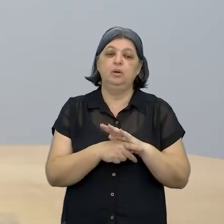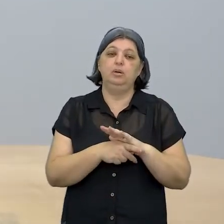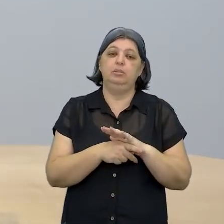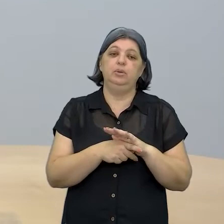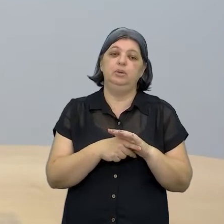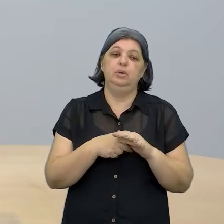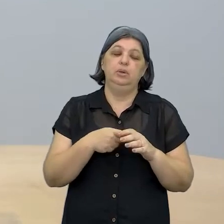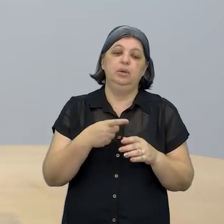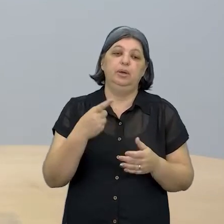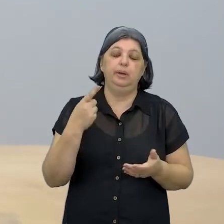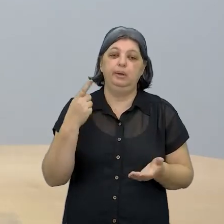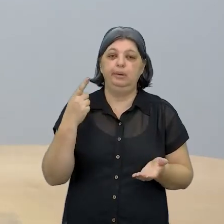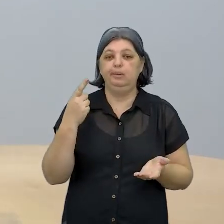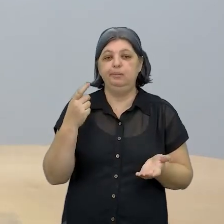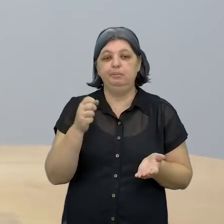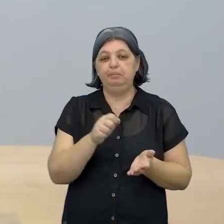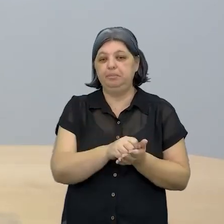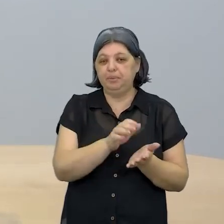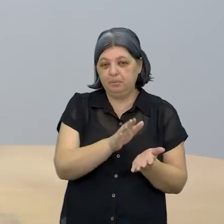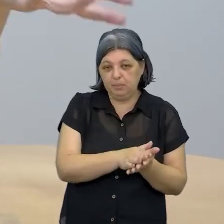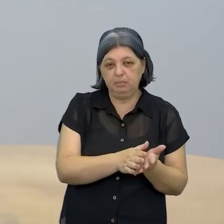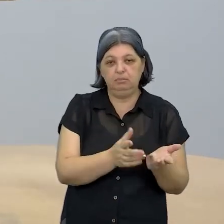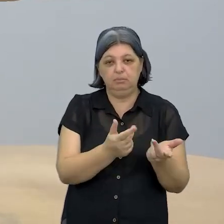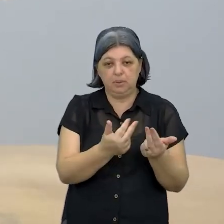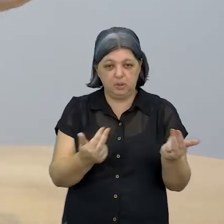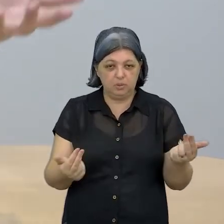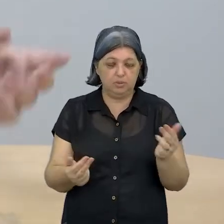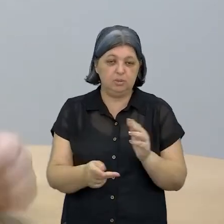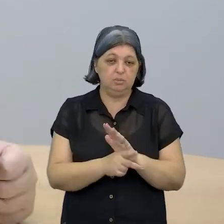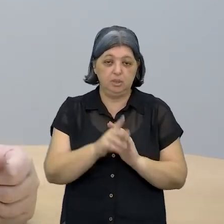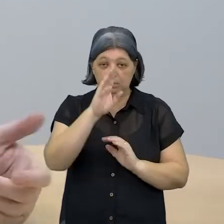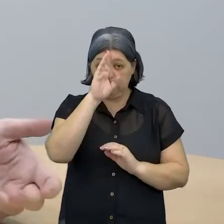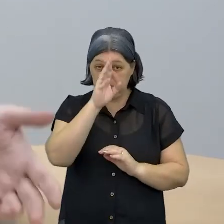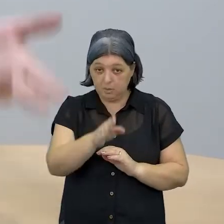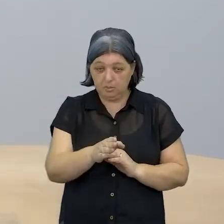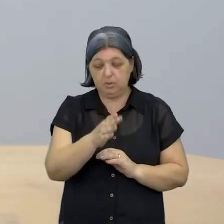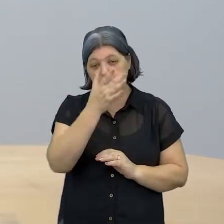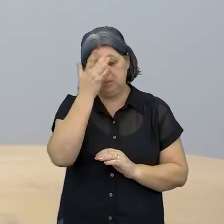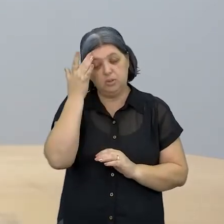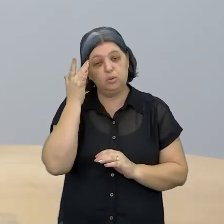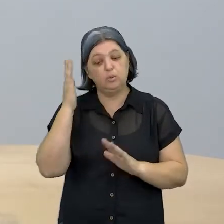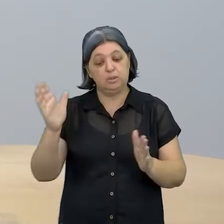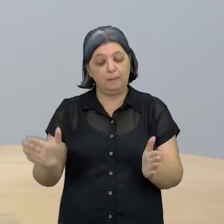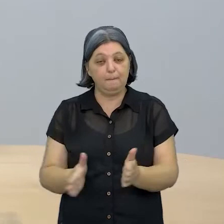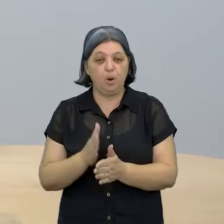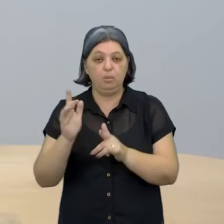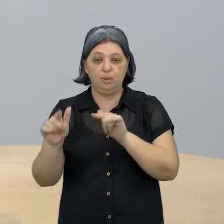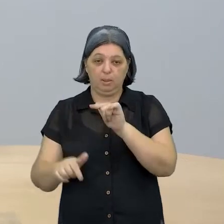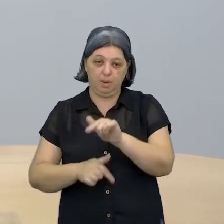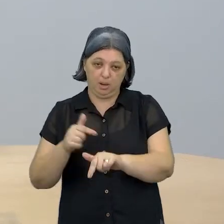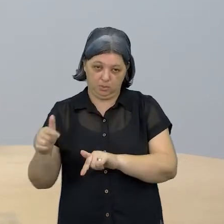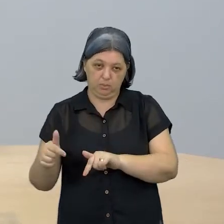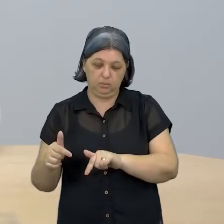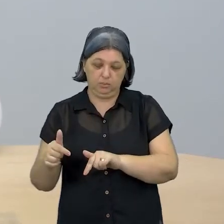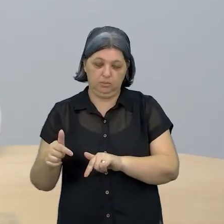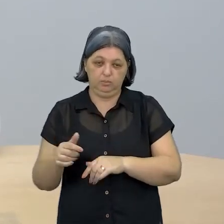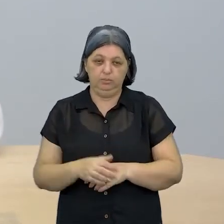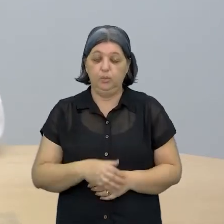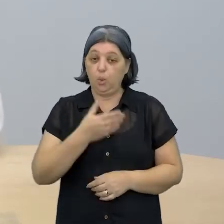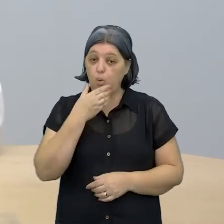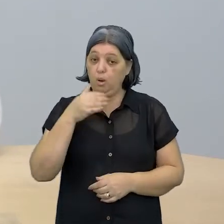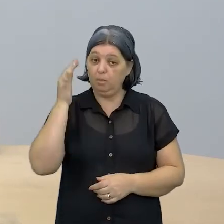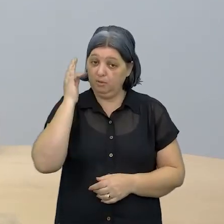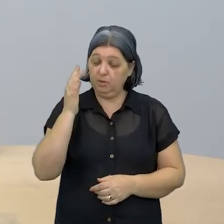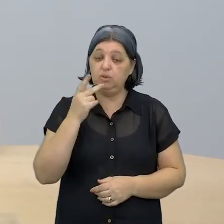as ilegalidades de bens praticadas principalmente por trabalhadores pobres naquele momento, diz o Foucault,